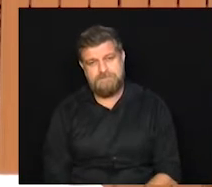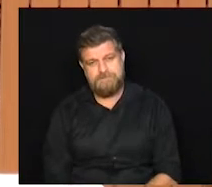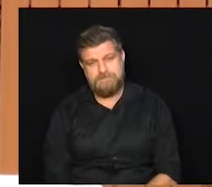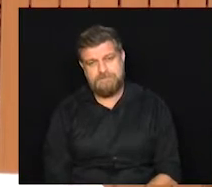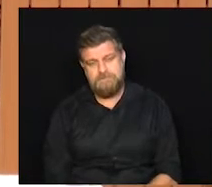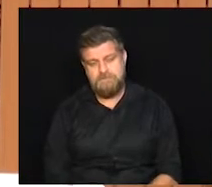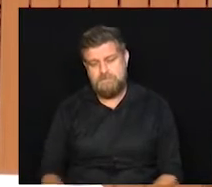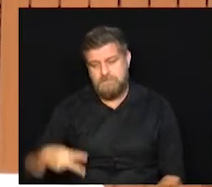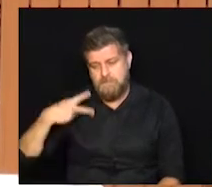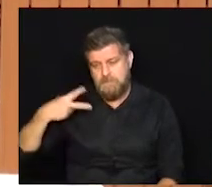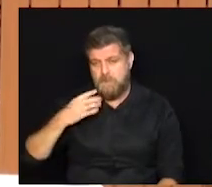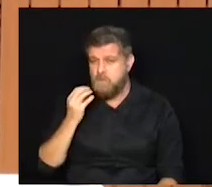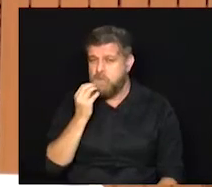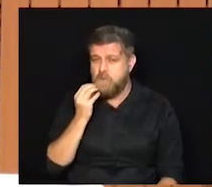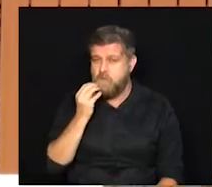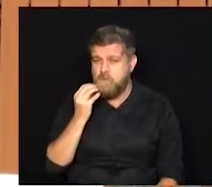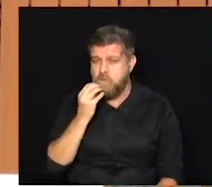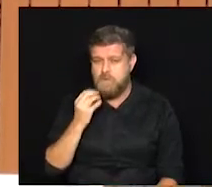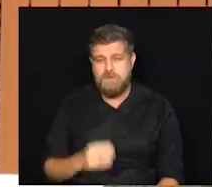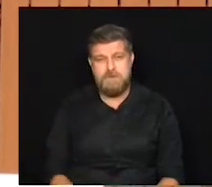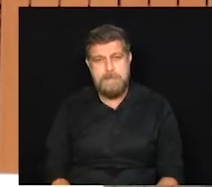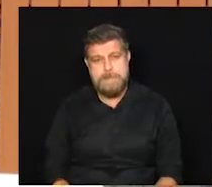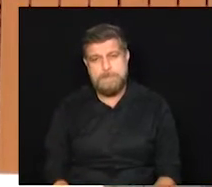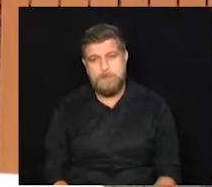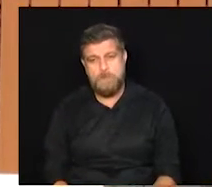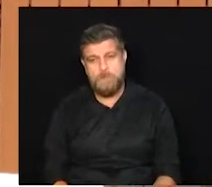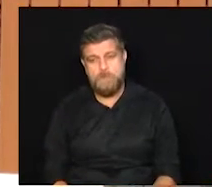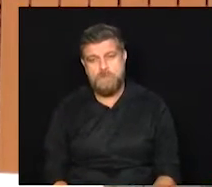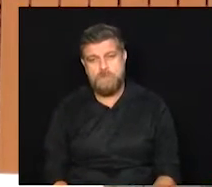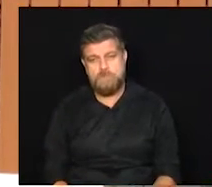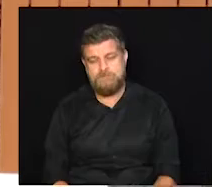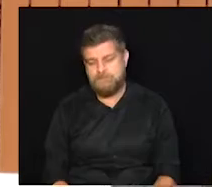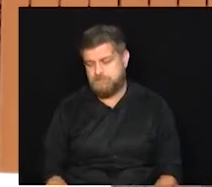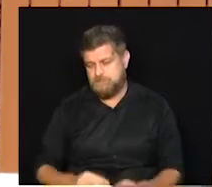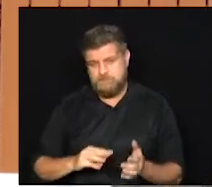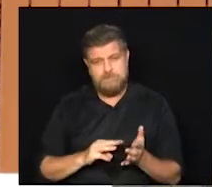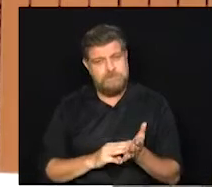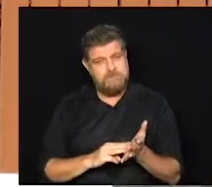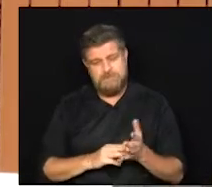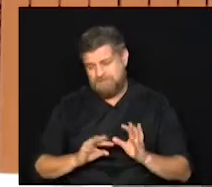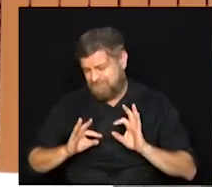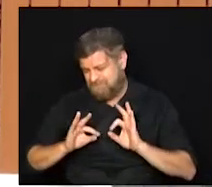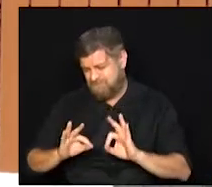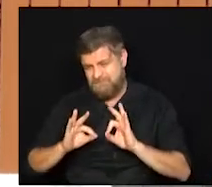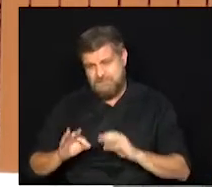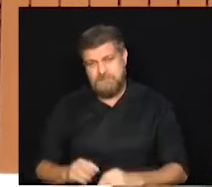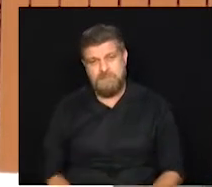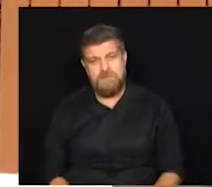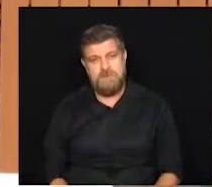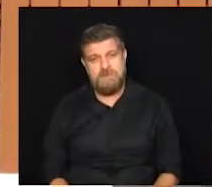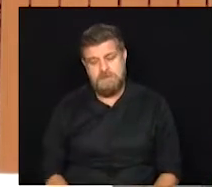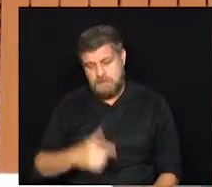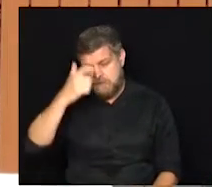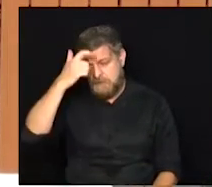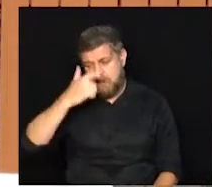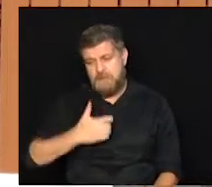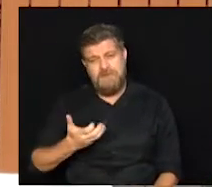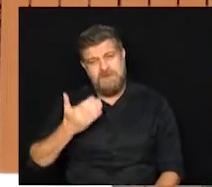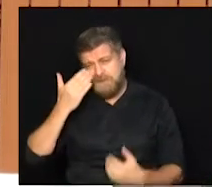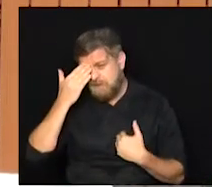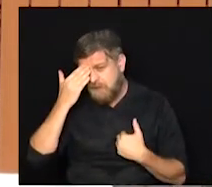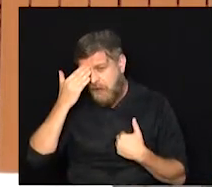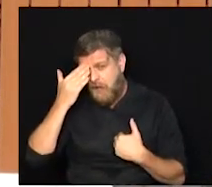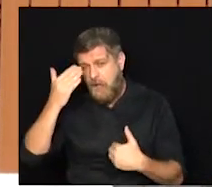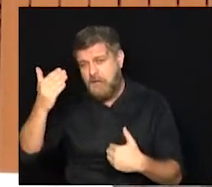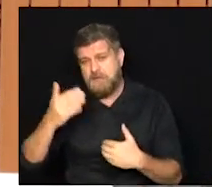Vereador Igor Diego, como membro e presidente dessa comissão, eu só tenho a agradecer as suas